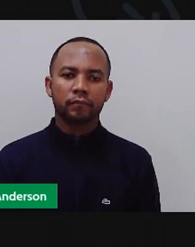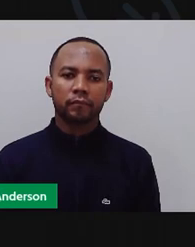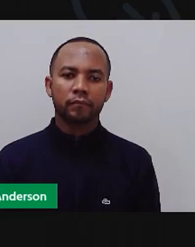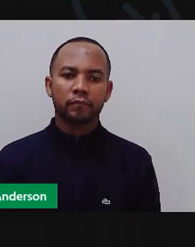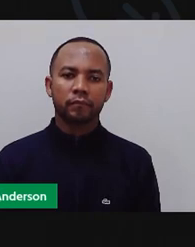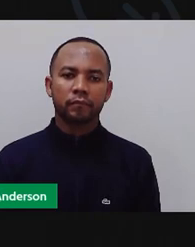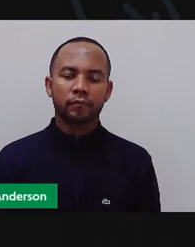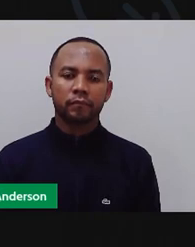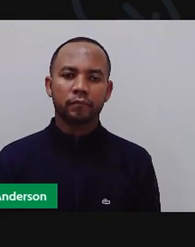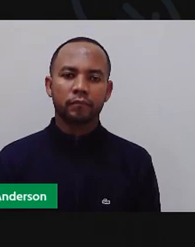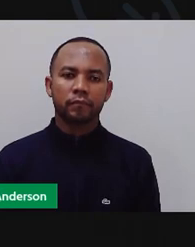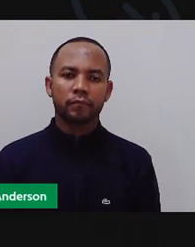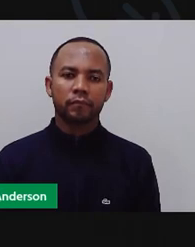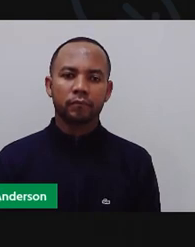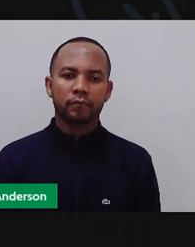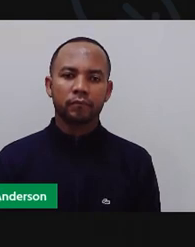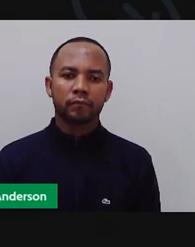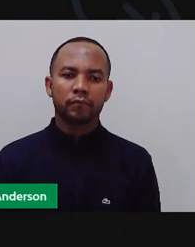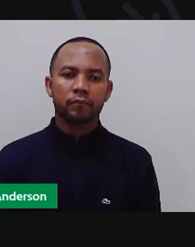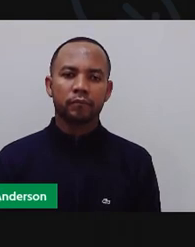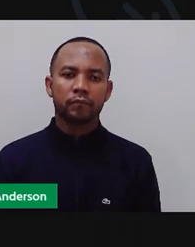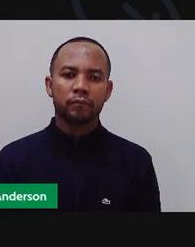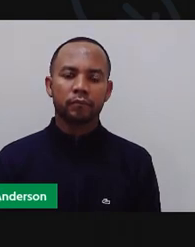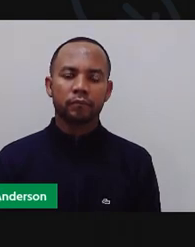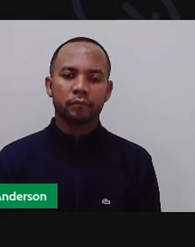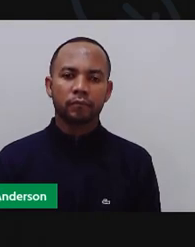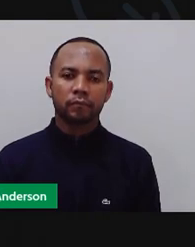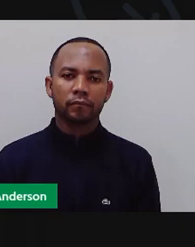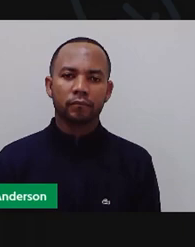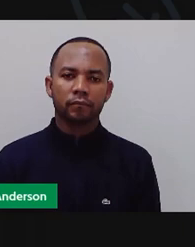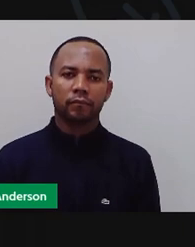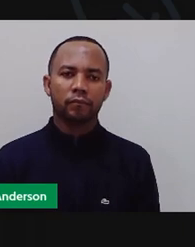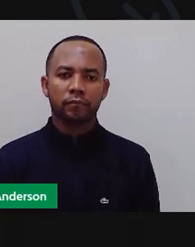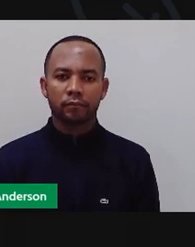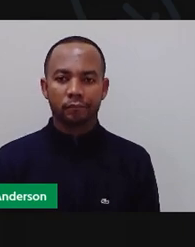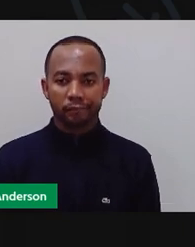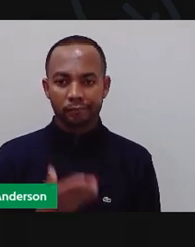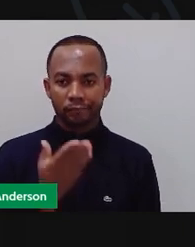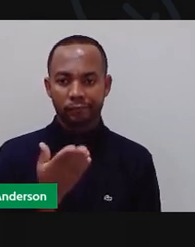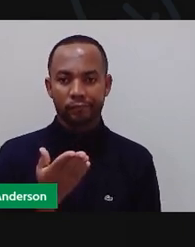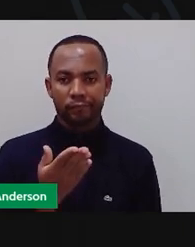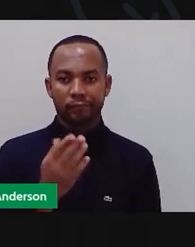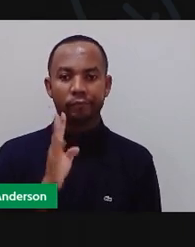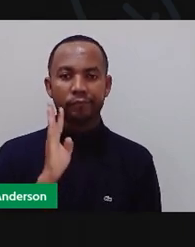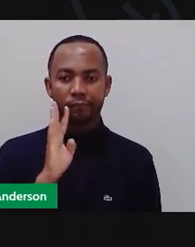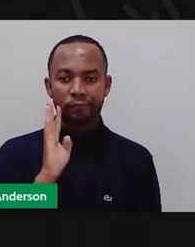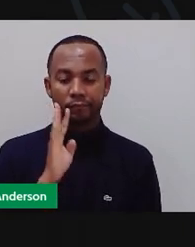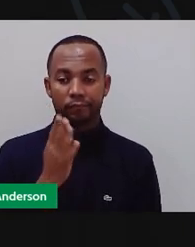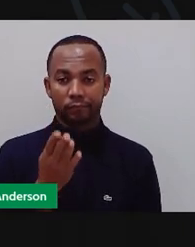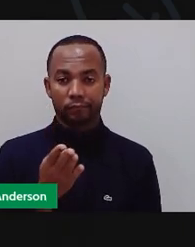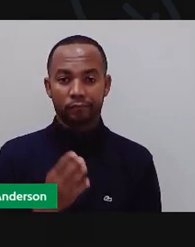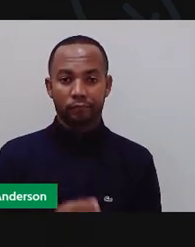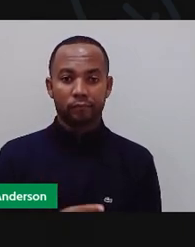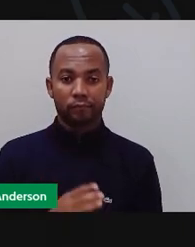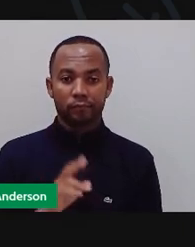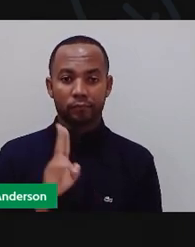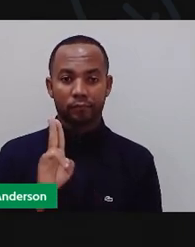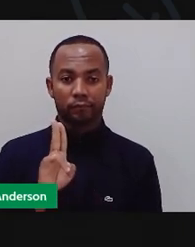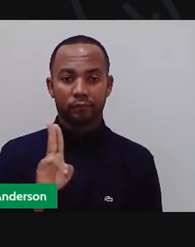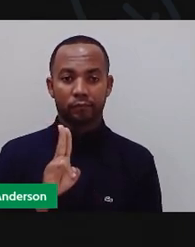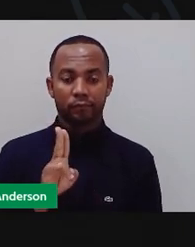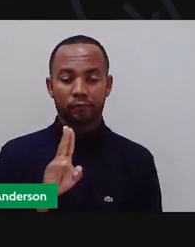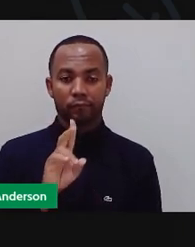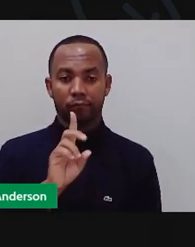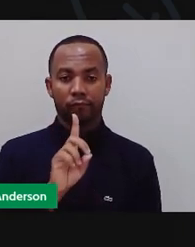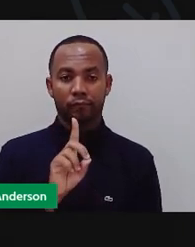a dívida vai virar para vocês aí agora Olha como ficou bacana né Isso só unidade